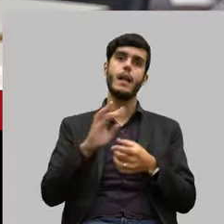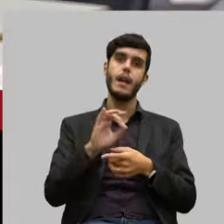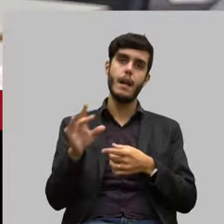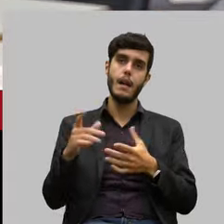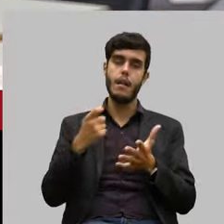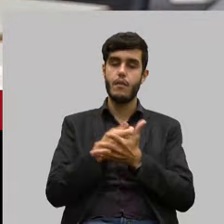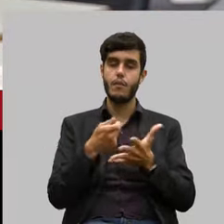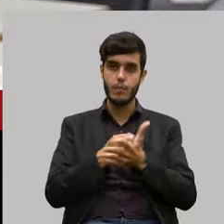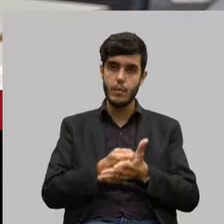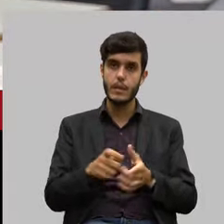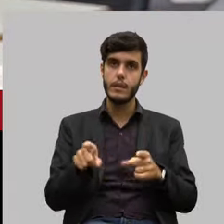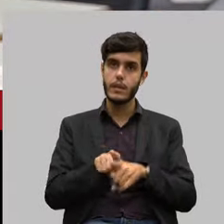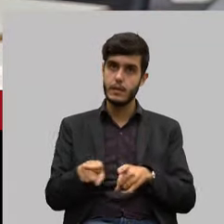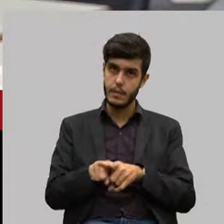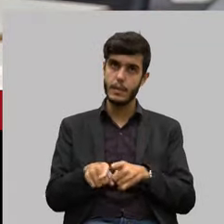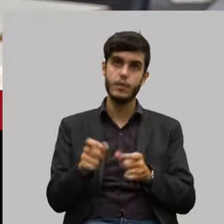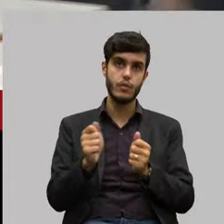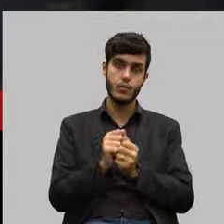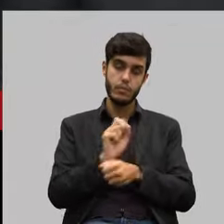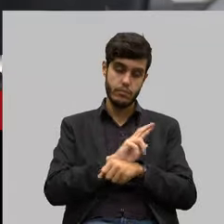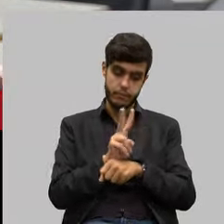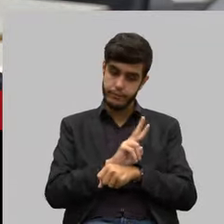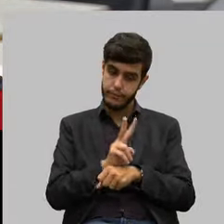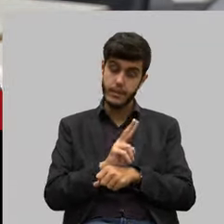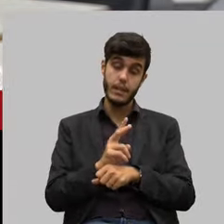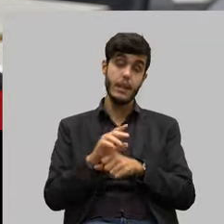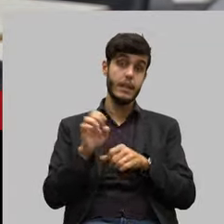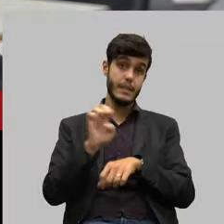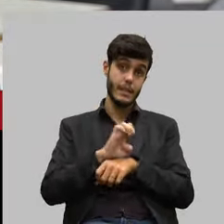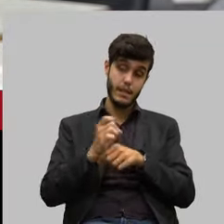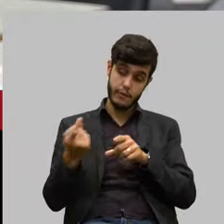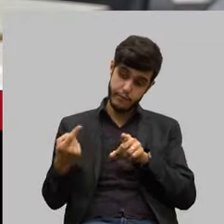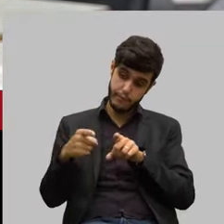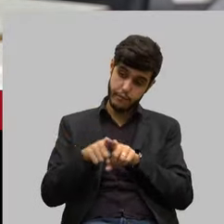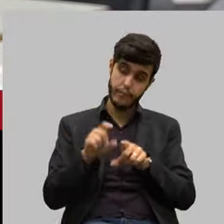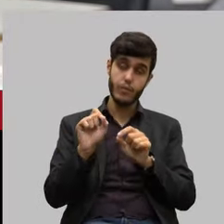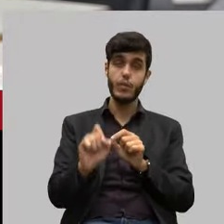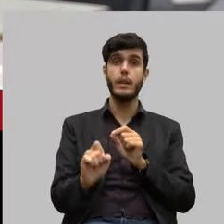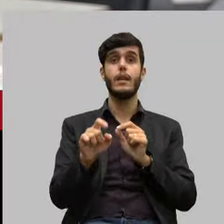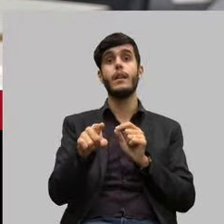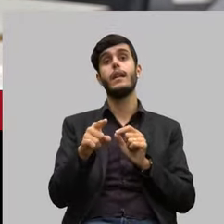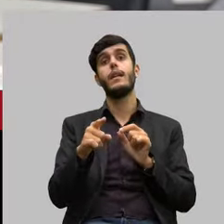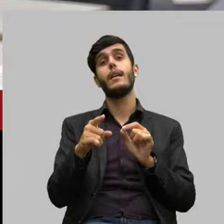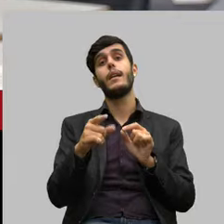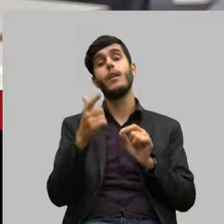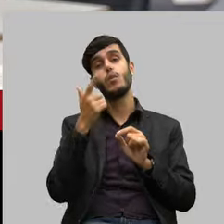eh necessárias para que o estado possa atender a constituição e a legislação